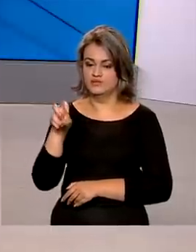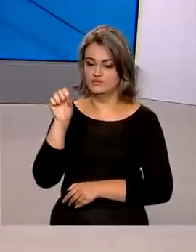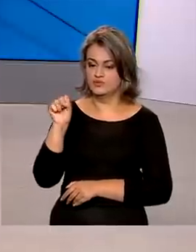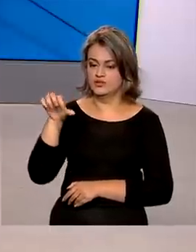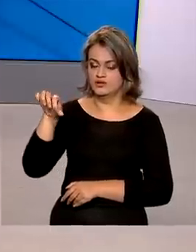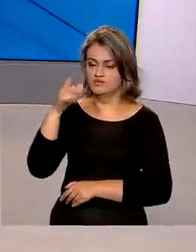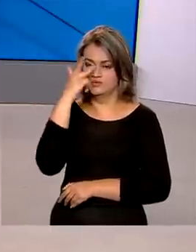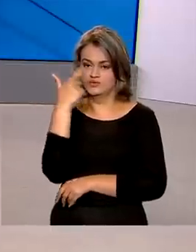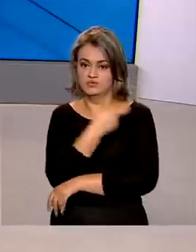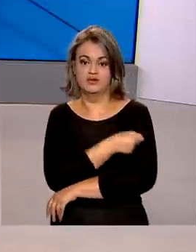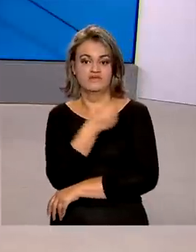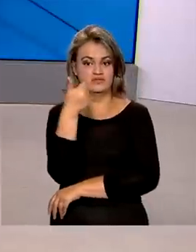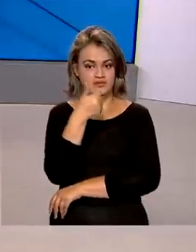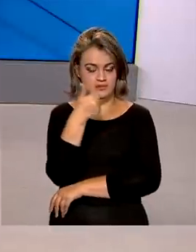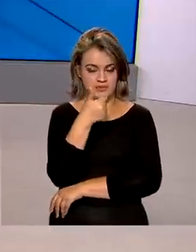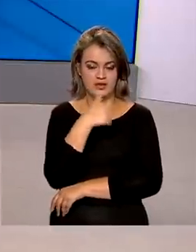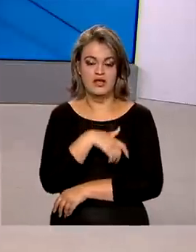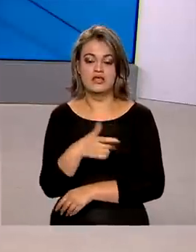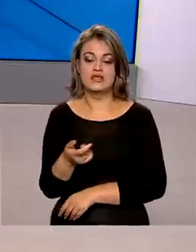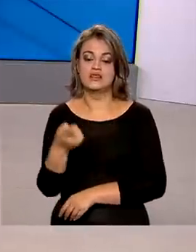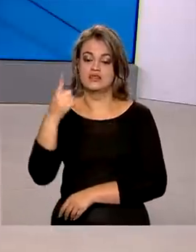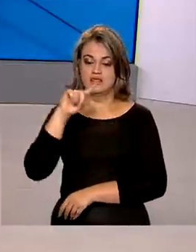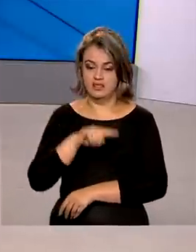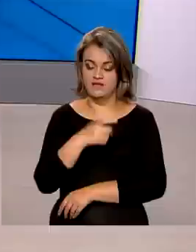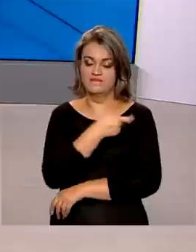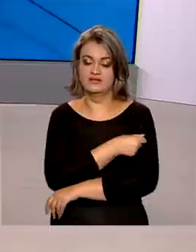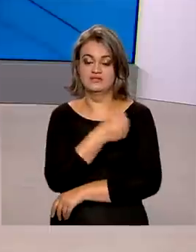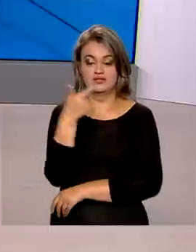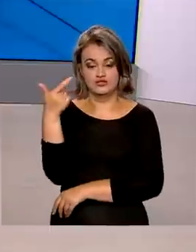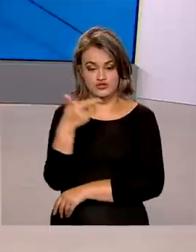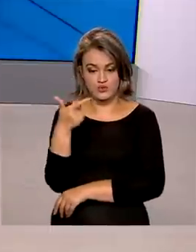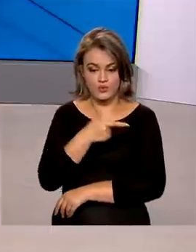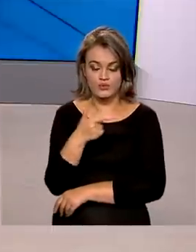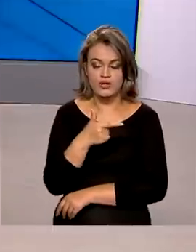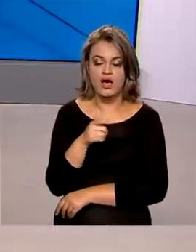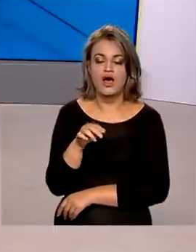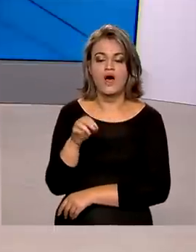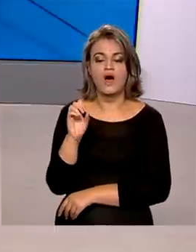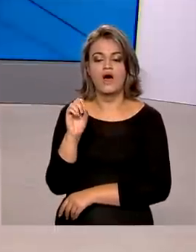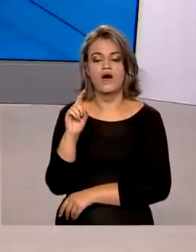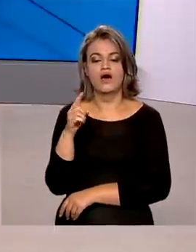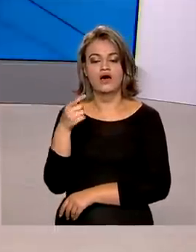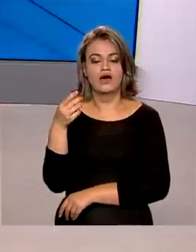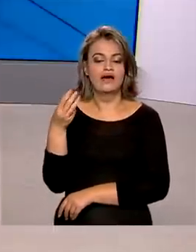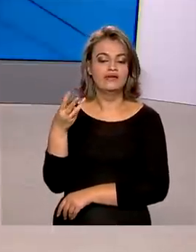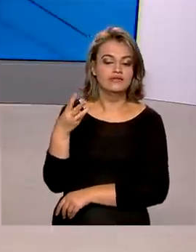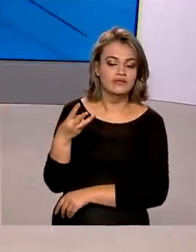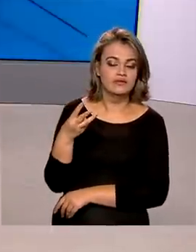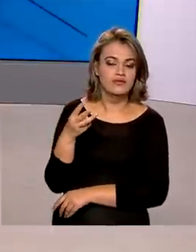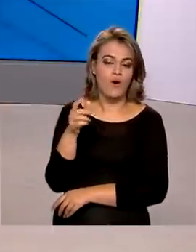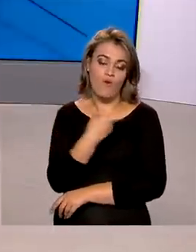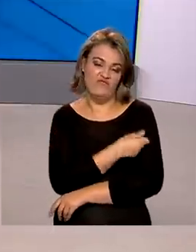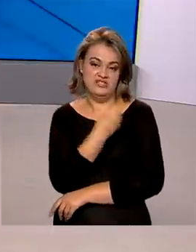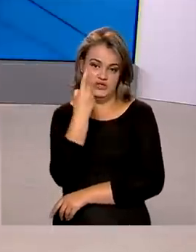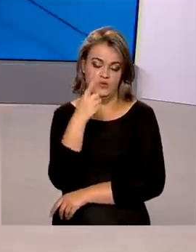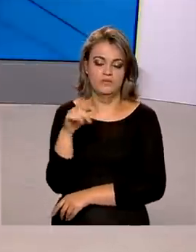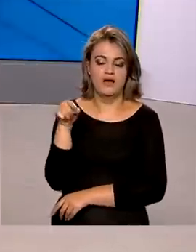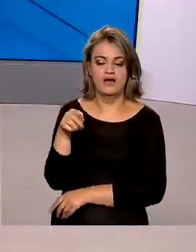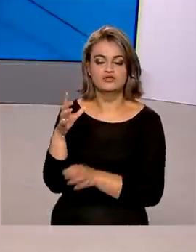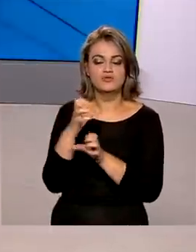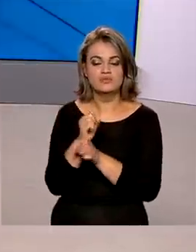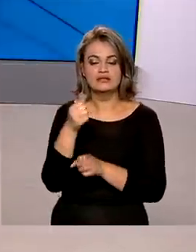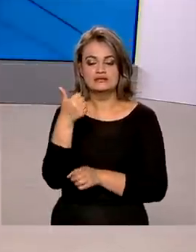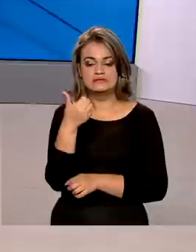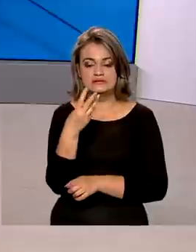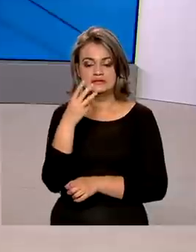84.757.589 pessoas tomaram a primeira dose da vacina e o número de brasileiros que tomaram a segunda dose da vacina ou a dose única é de mais